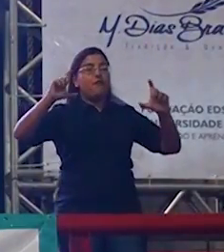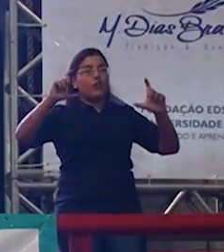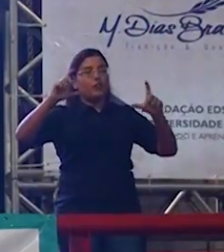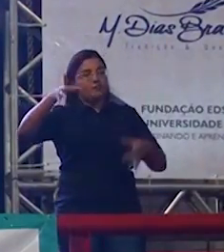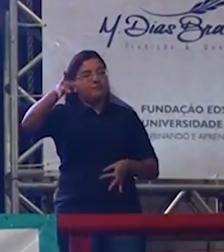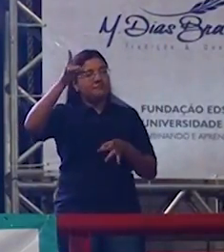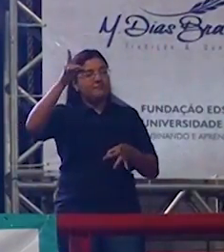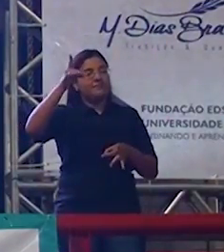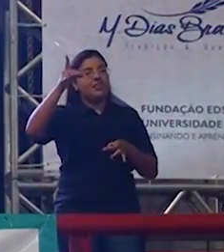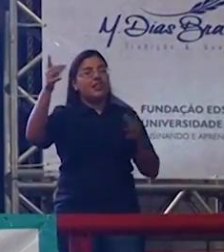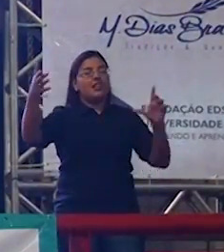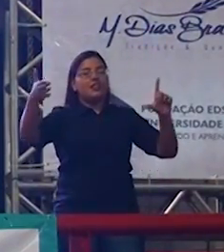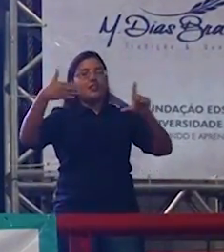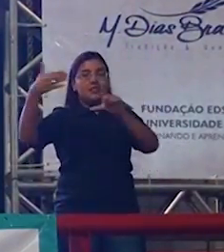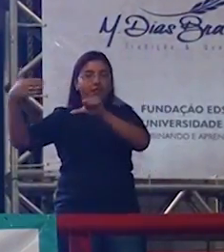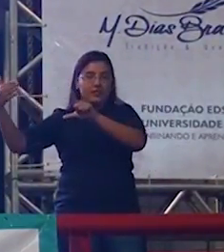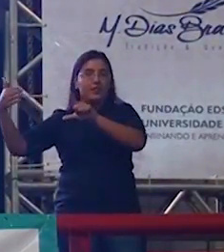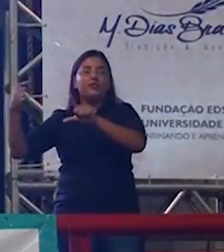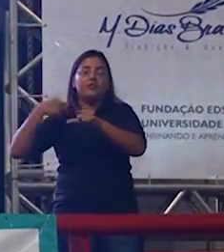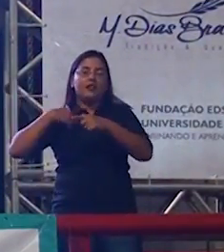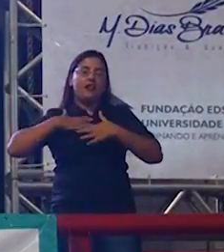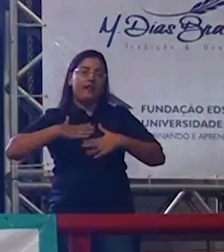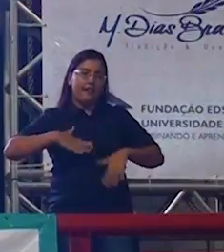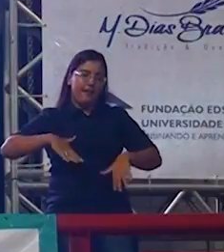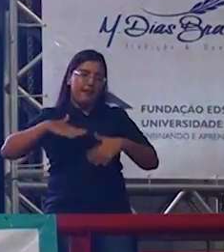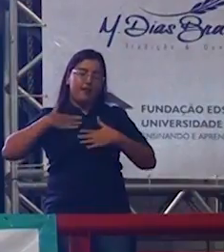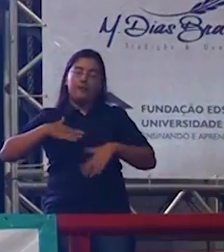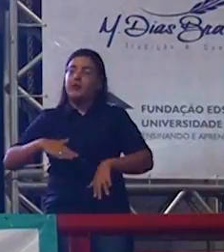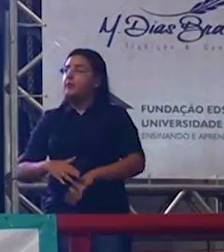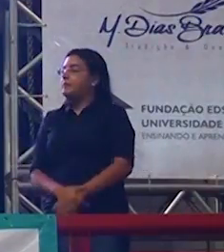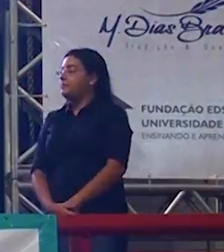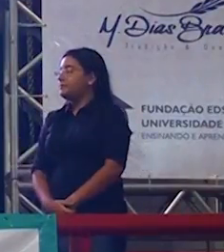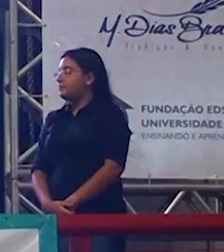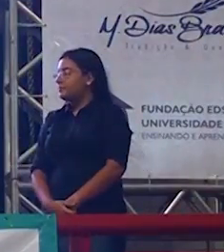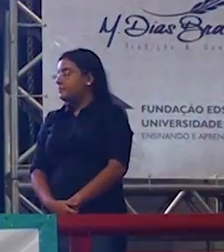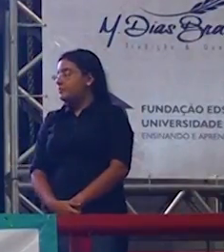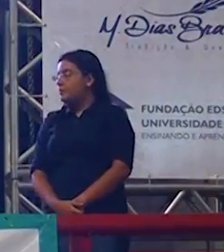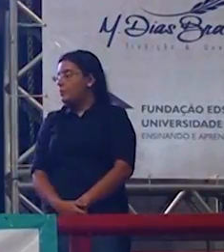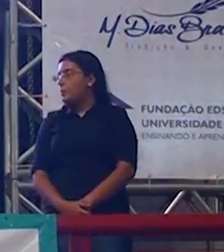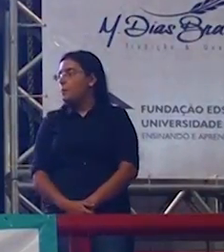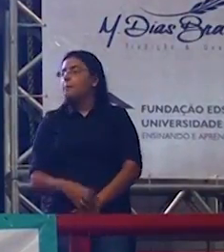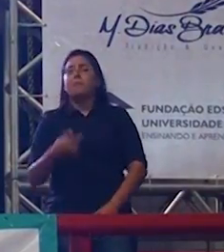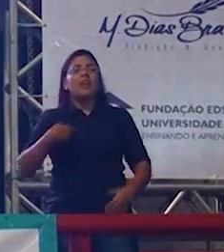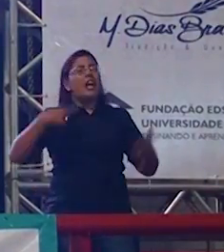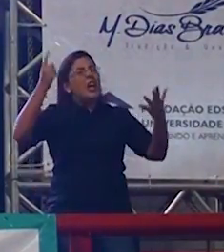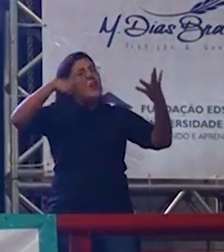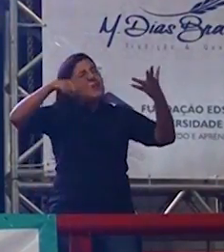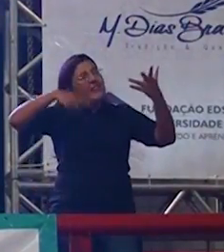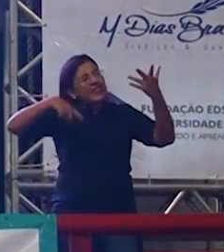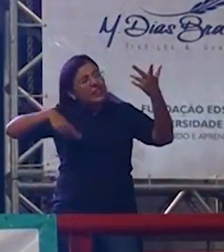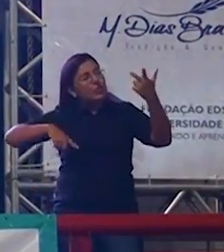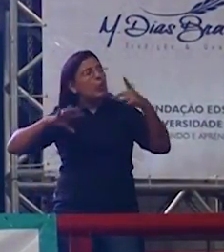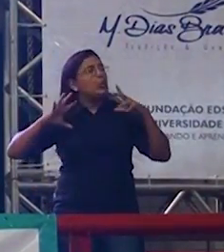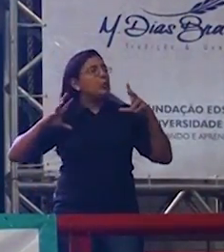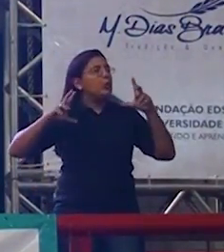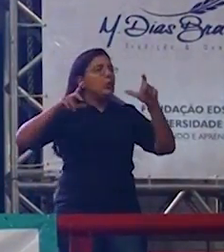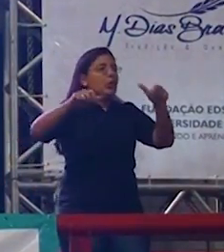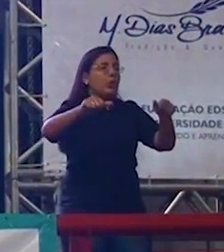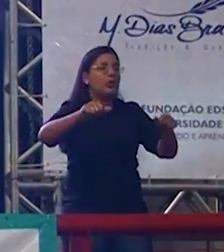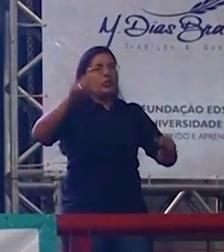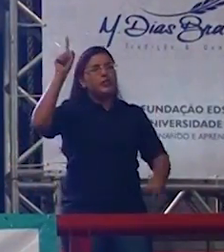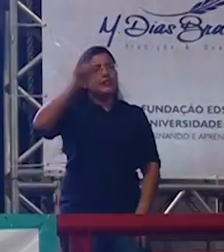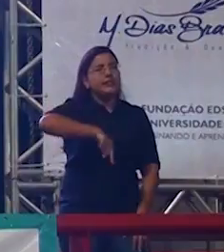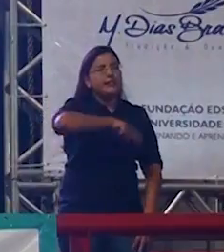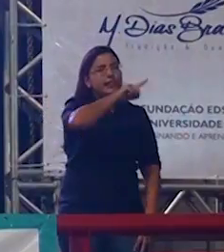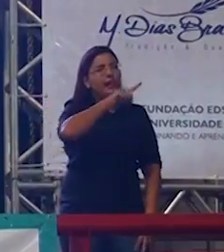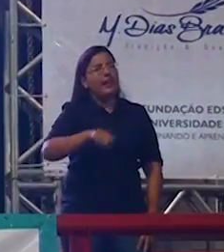ó? Lá no slide você vai ver isso com calma, porque aí a imagem não é muito boa. Então eu risco as perguntas, elimino os